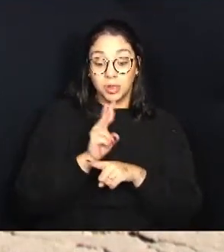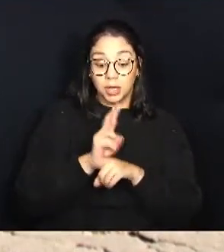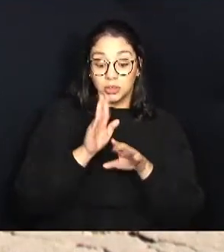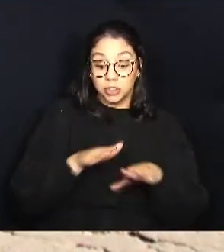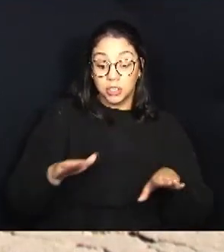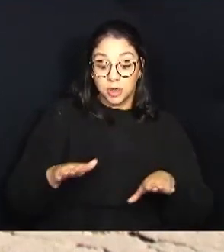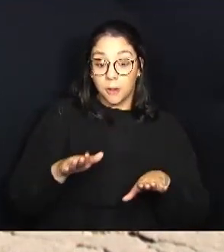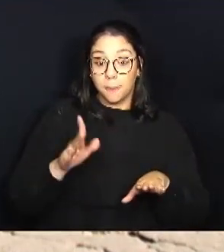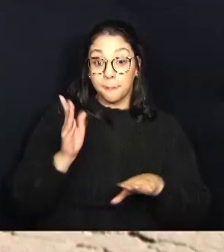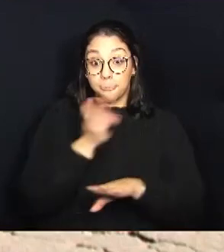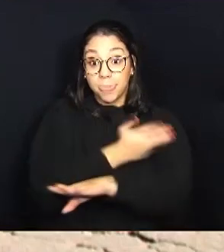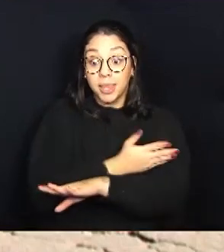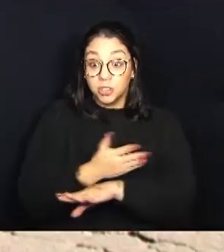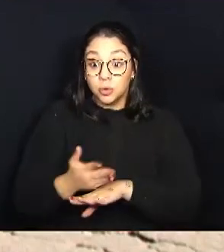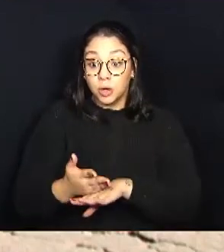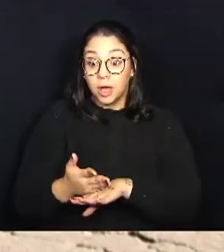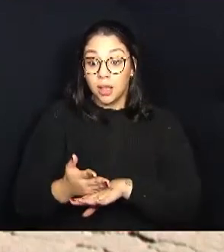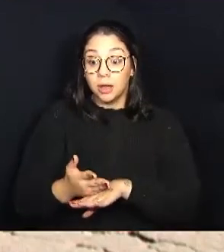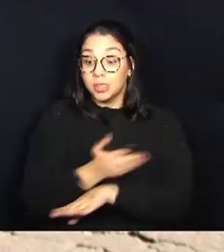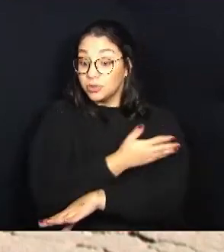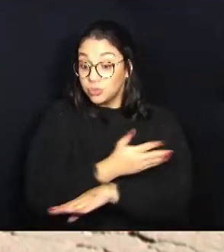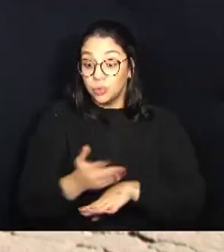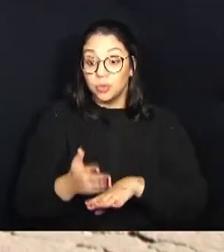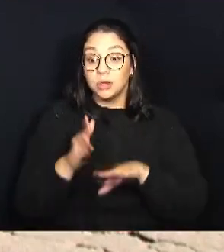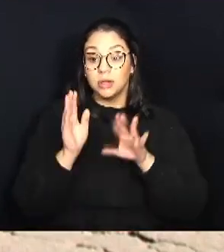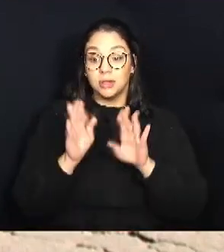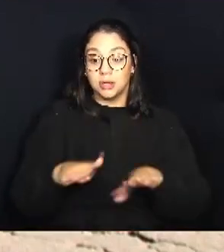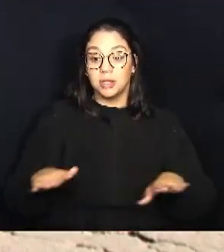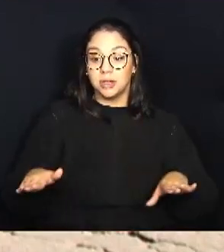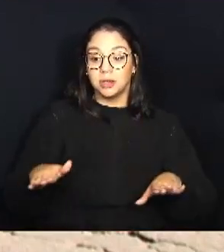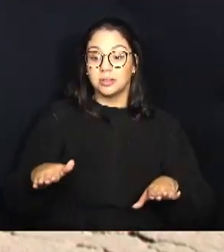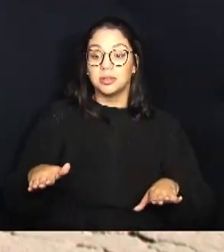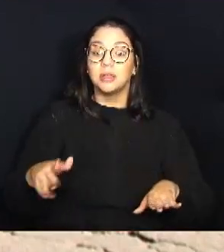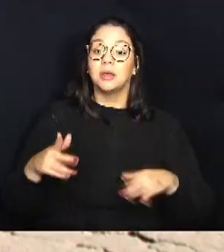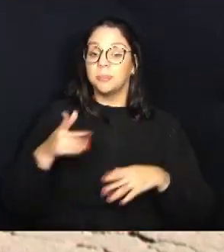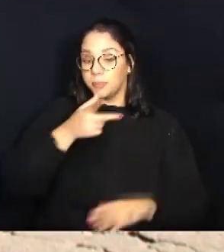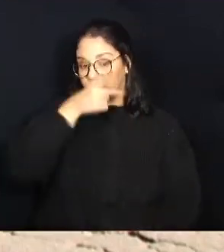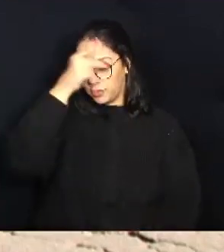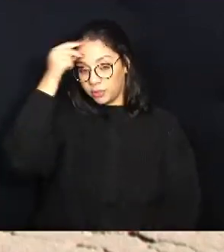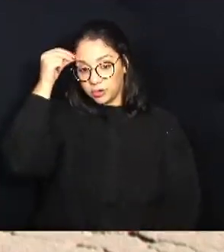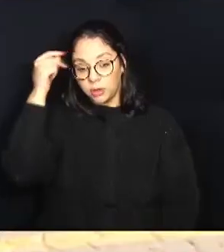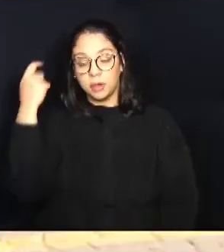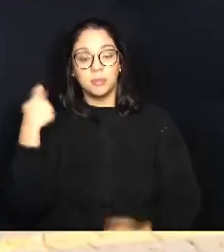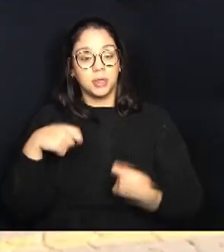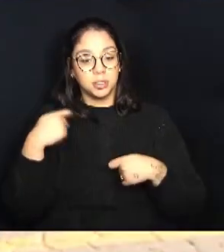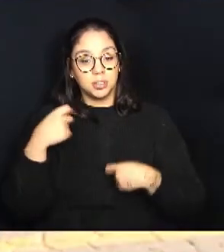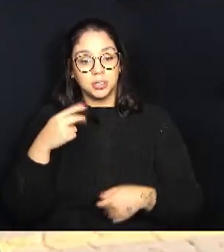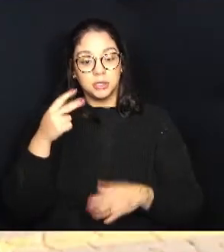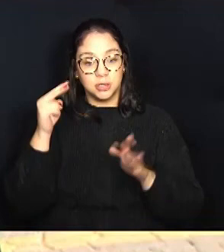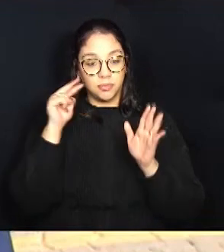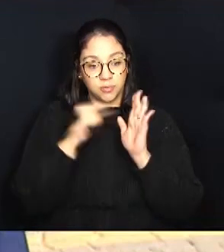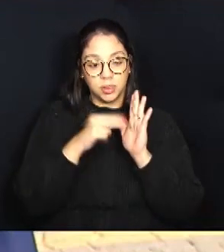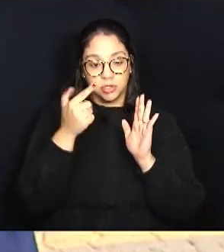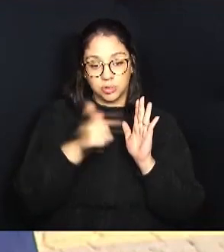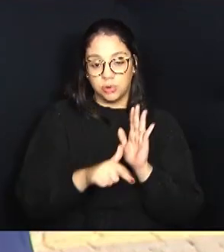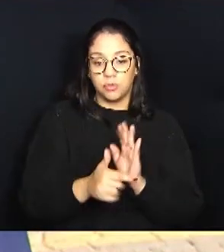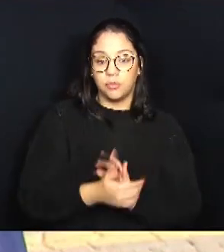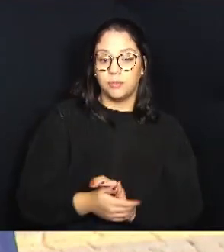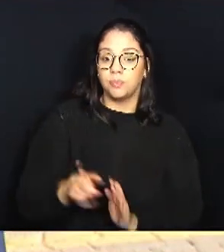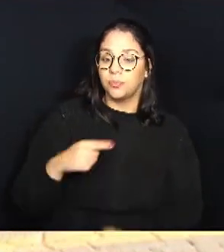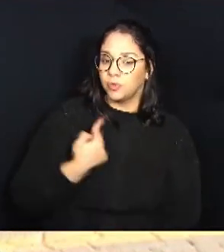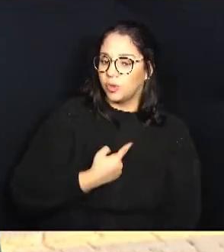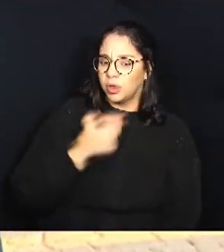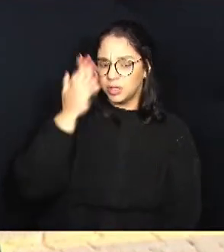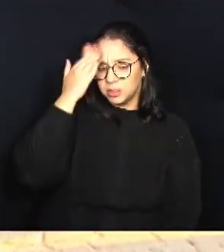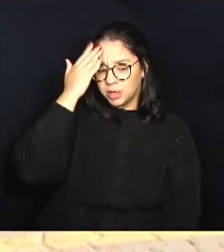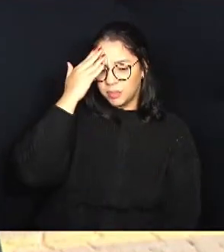porque elas educam essas crianças. Eu acho que a prefeitura tinha que ver isso que eles fazem. E a gente sabe também que quando você valoriza